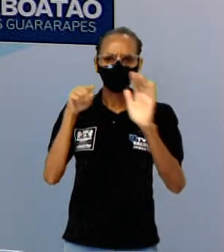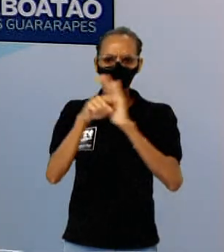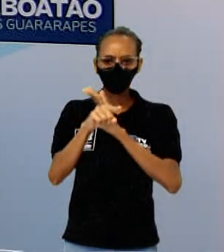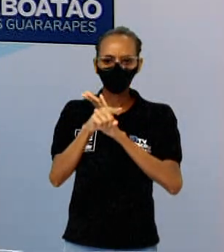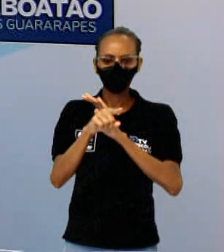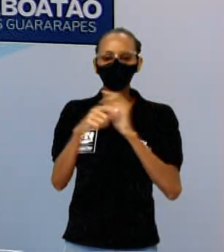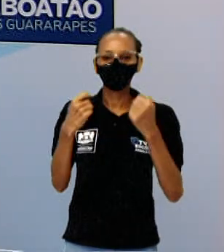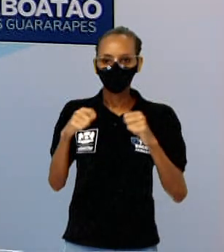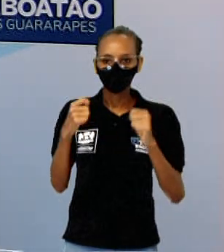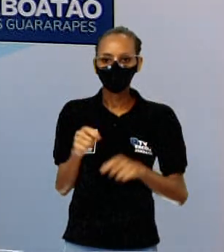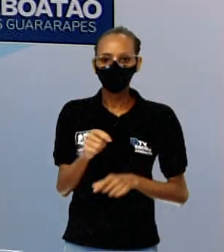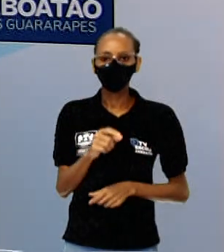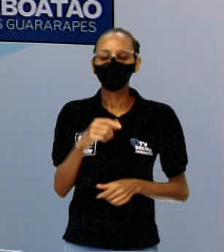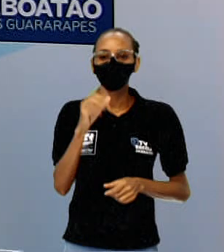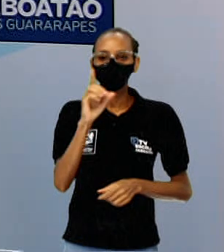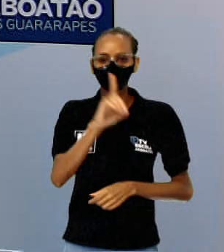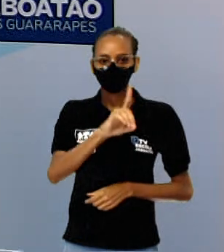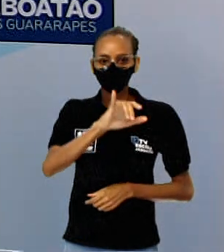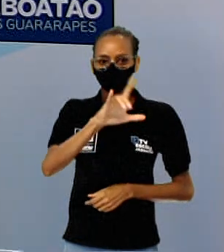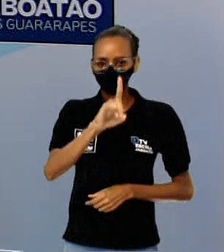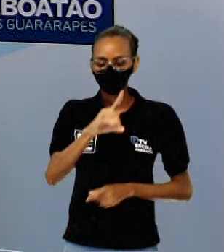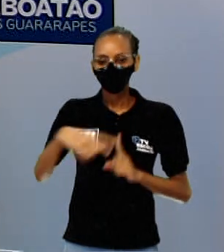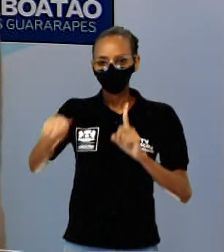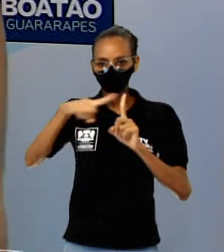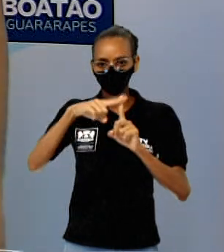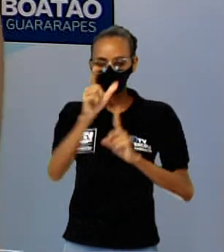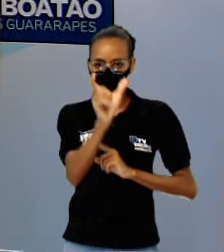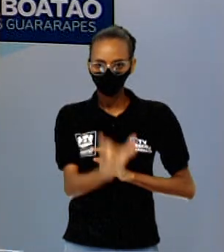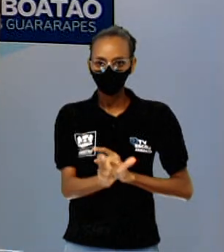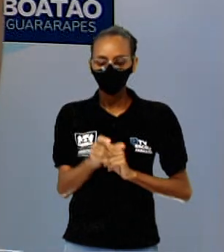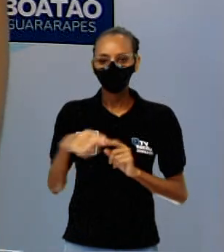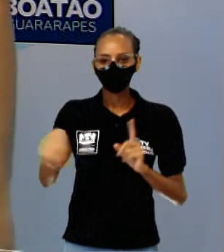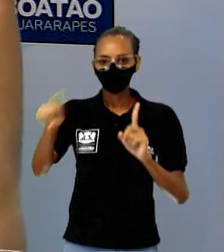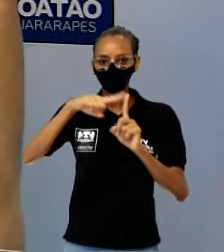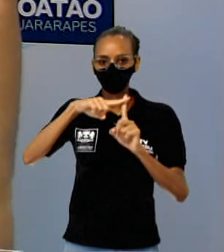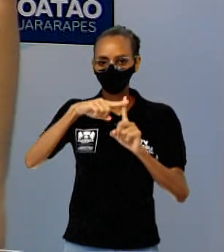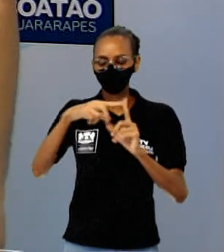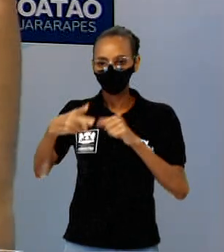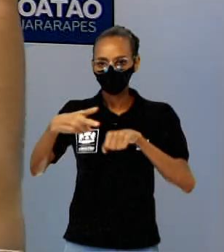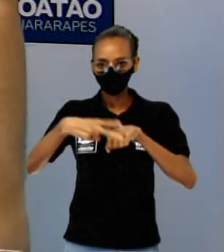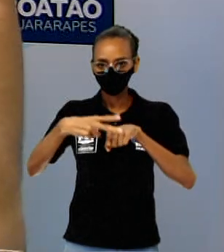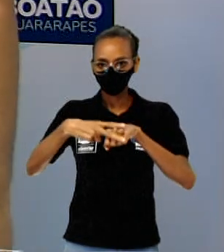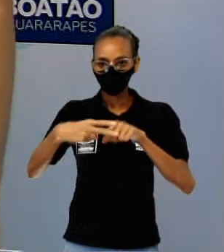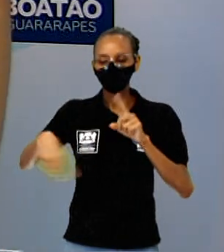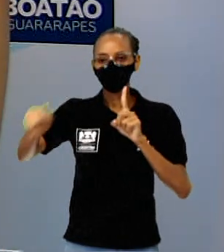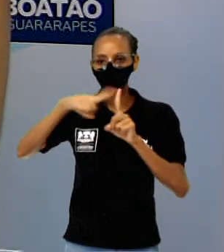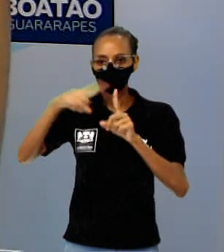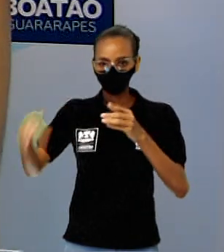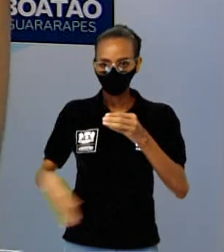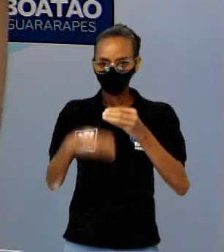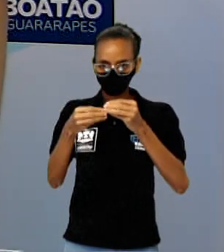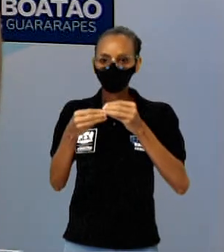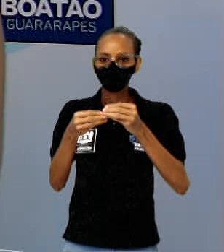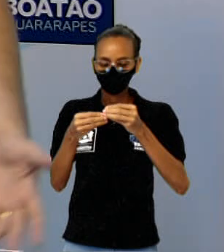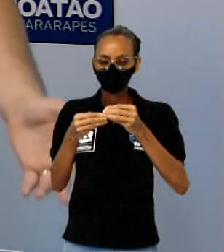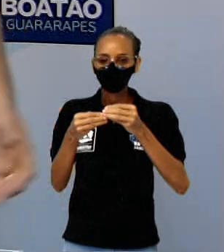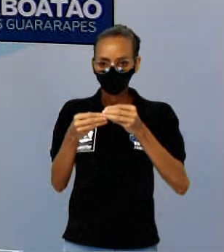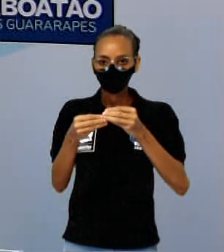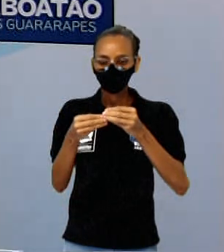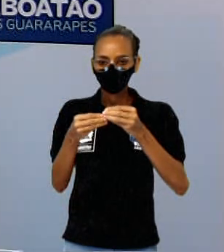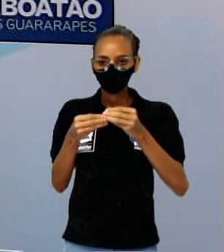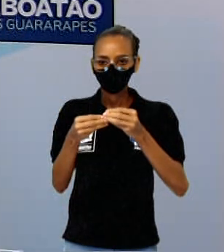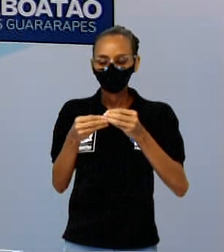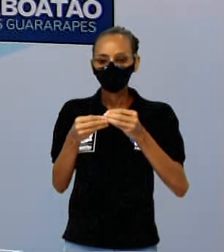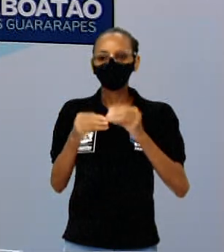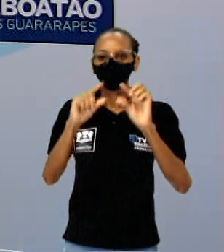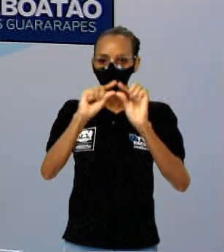interrogativas, colocamos o did mais o sujeito mais o verbo mais o complemento, certo? E a interrogação no final,